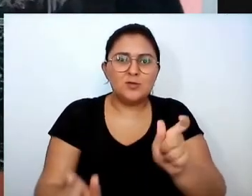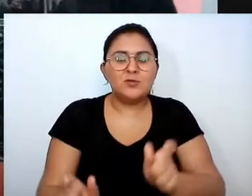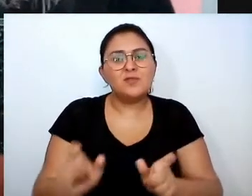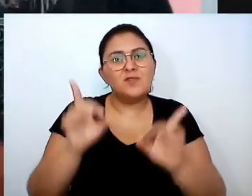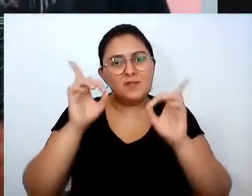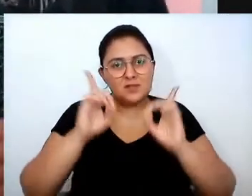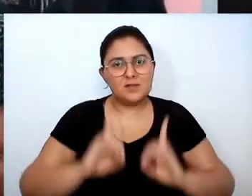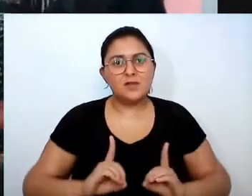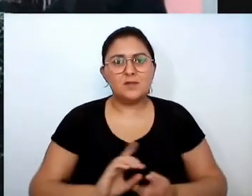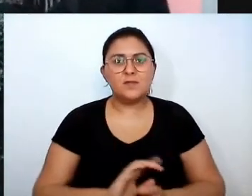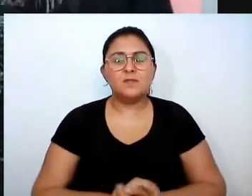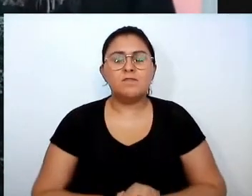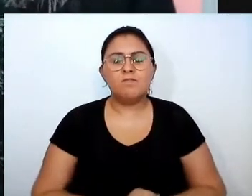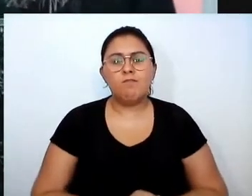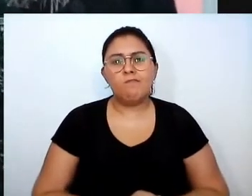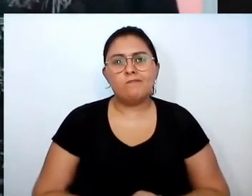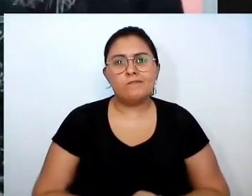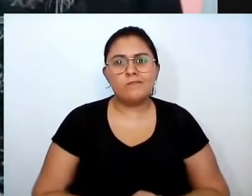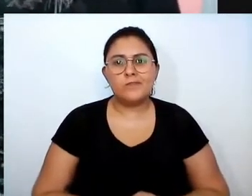Sim, Eu não tenho muita legal. palavra, não,